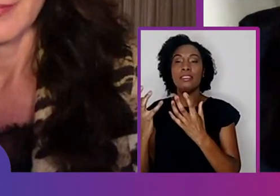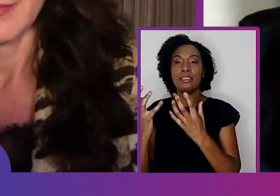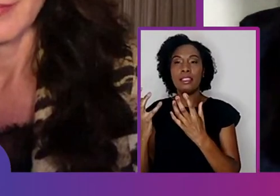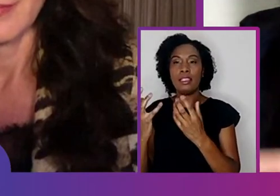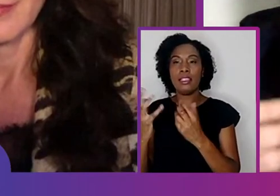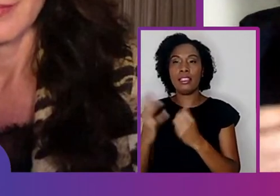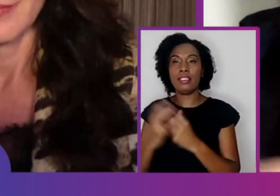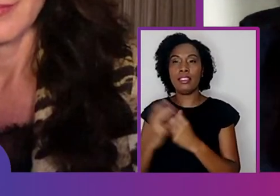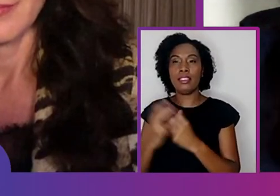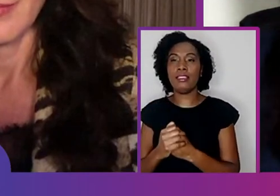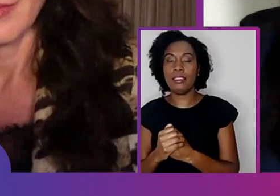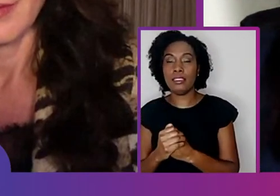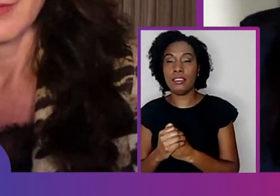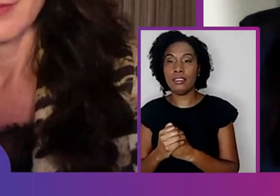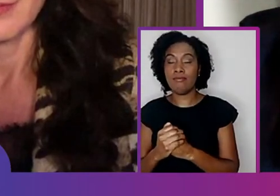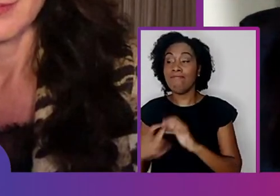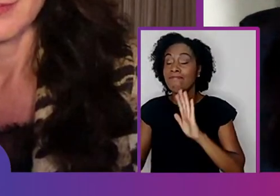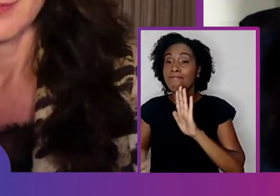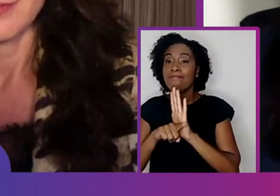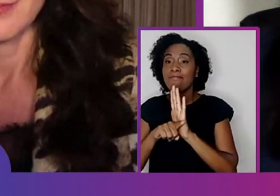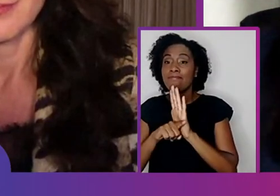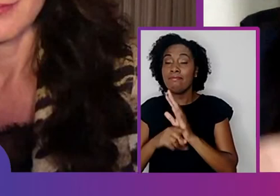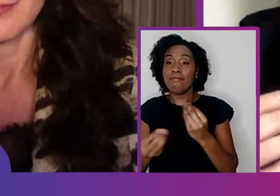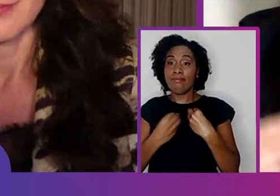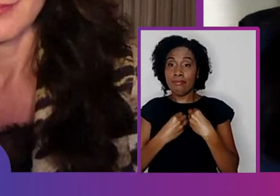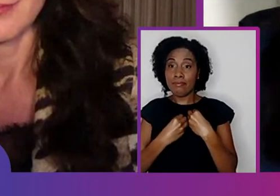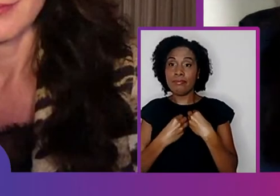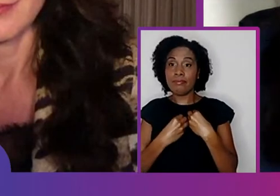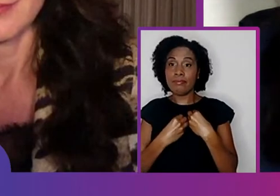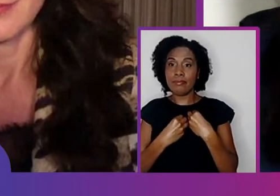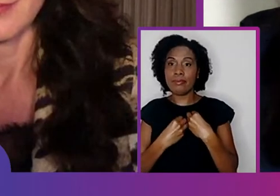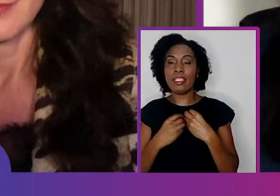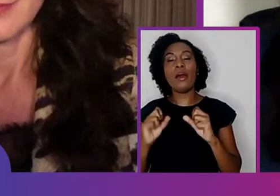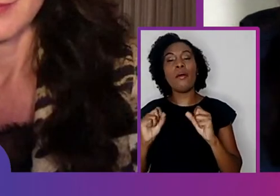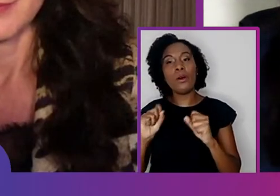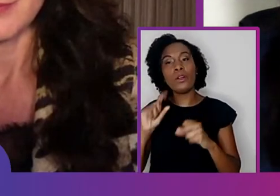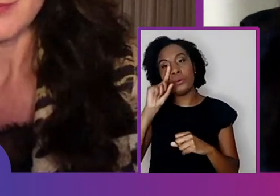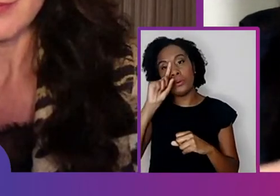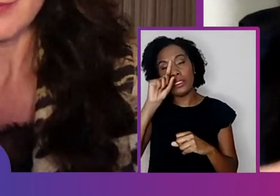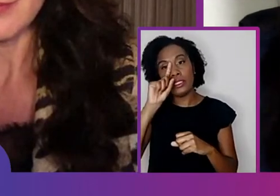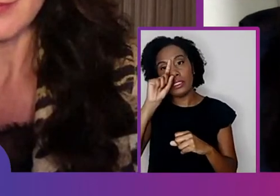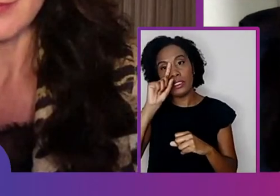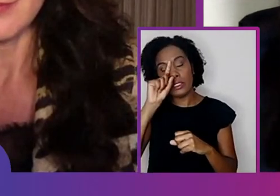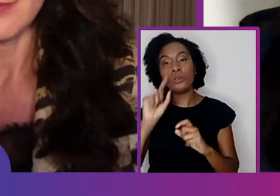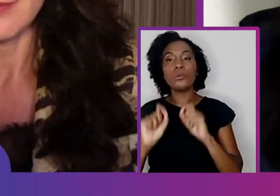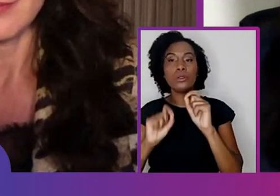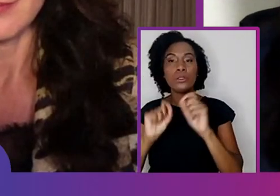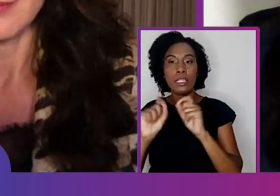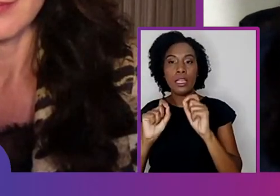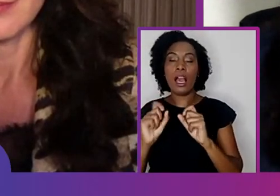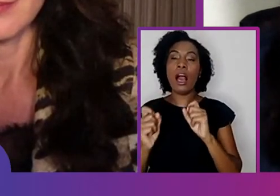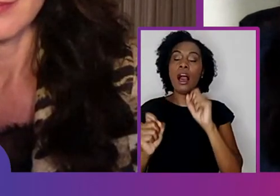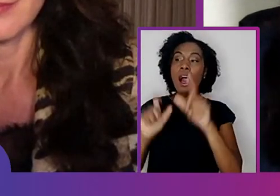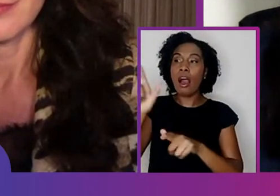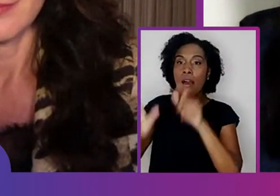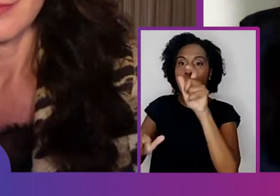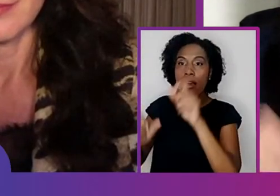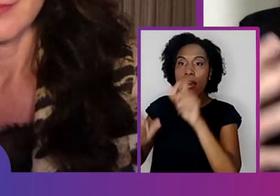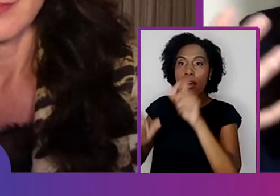muito forte, corremos o risco de que algumas pessoas vão reagir de forma